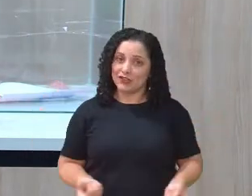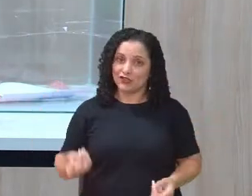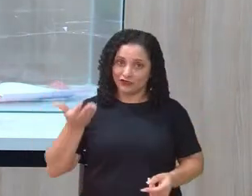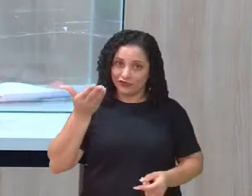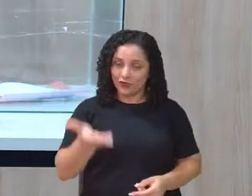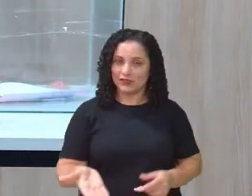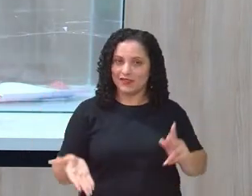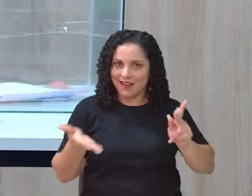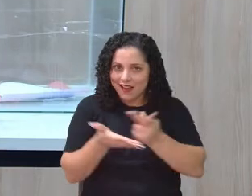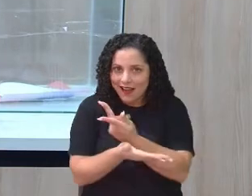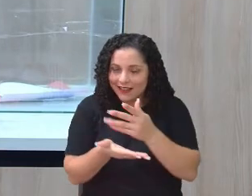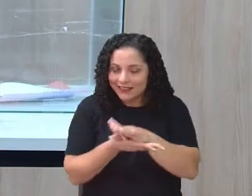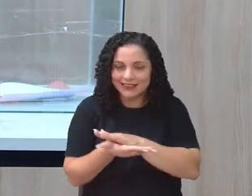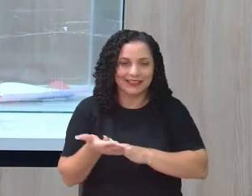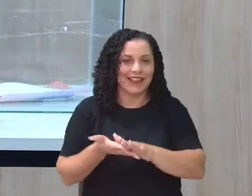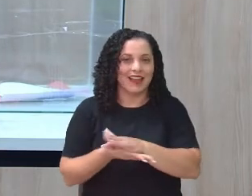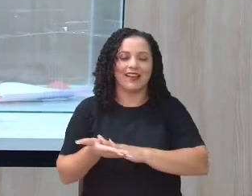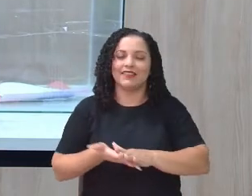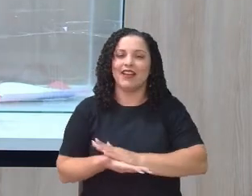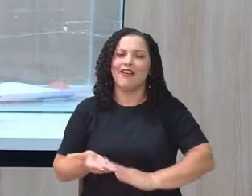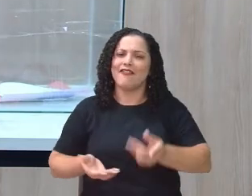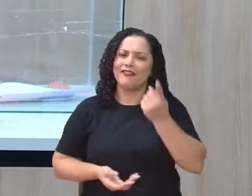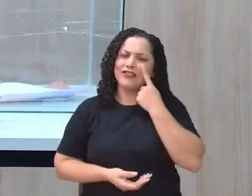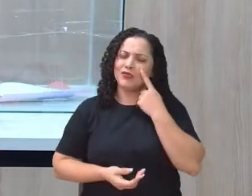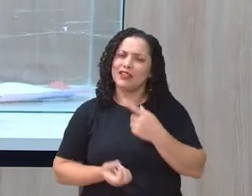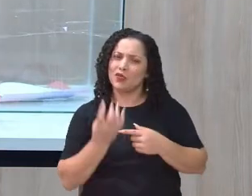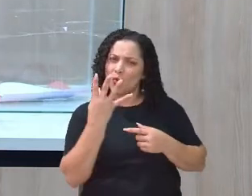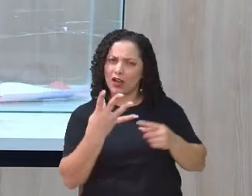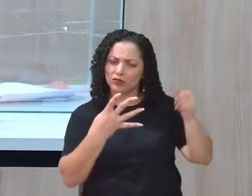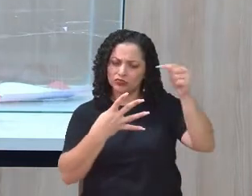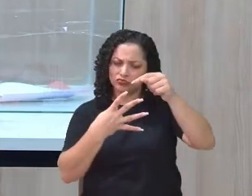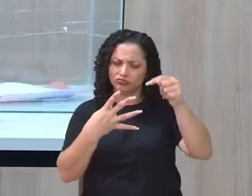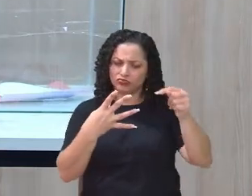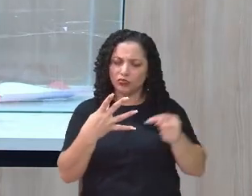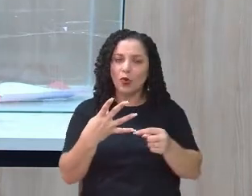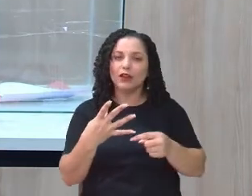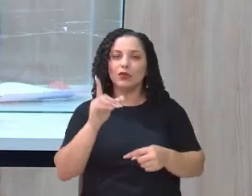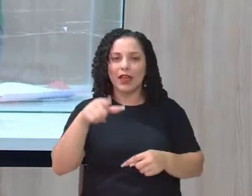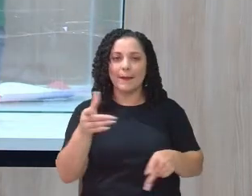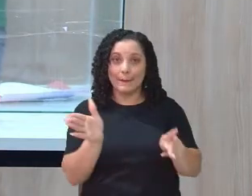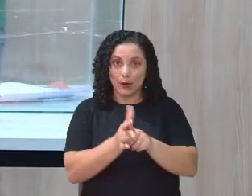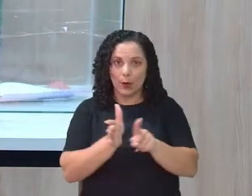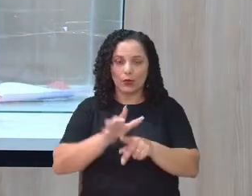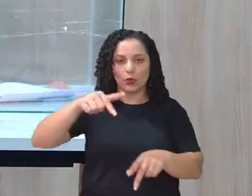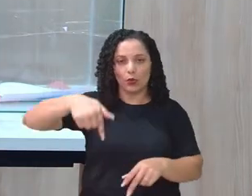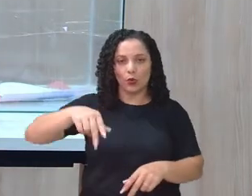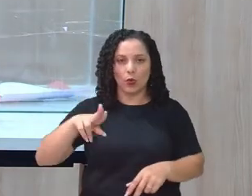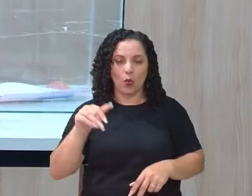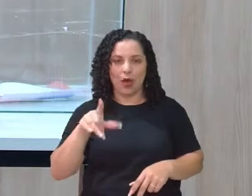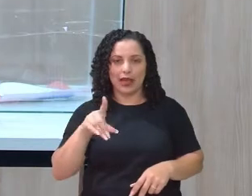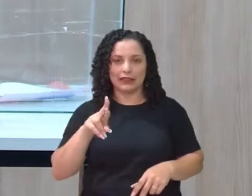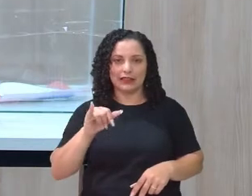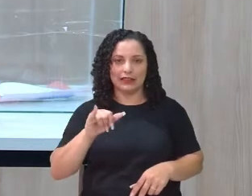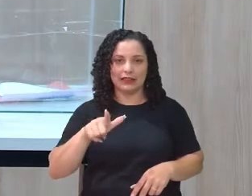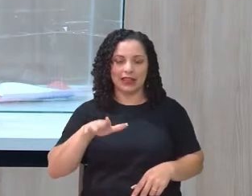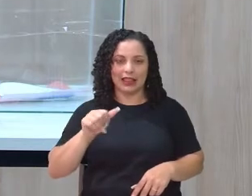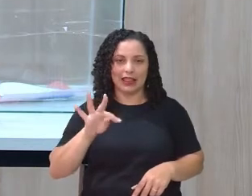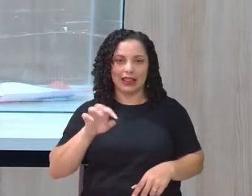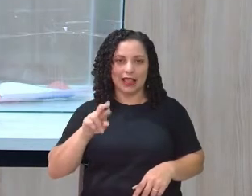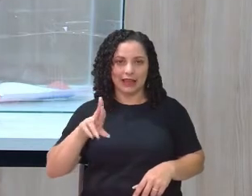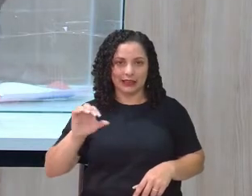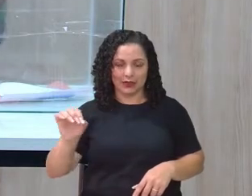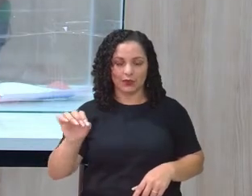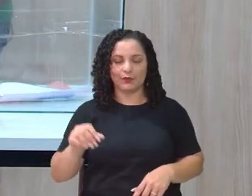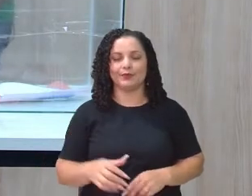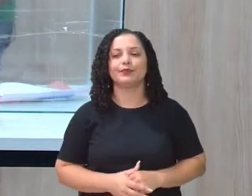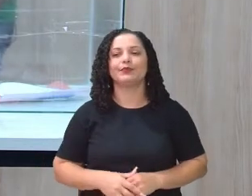erre nada, viu um polígono com 4 lados, é um quadrilátero, certo? Depois a gente viu aí